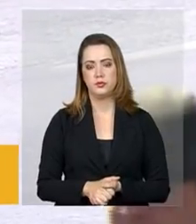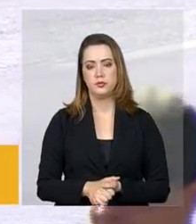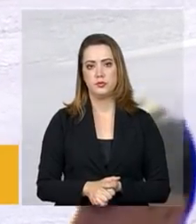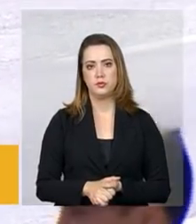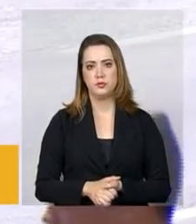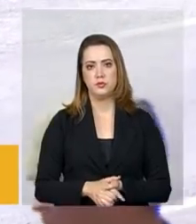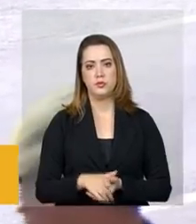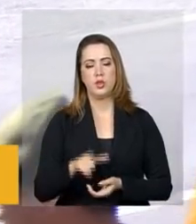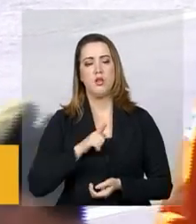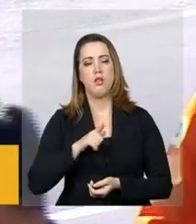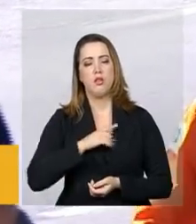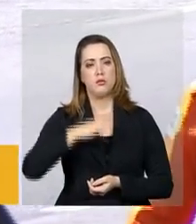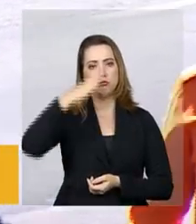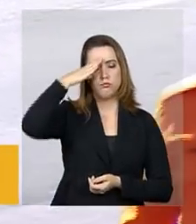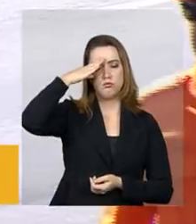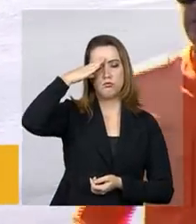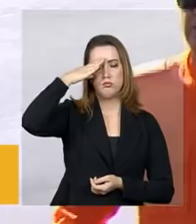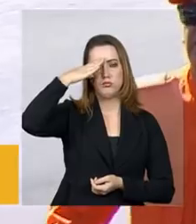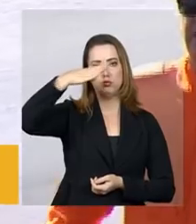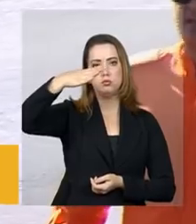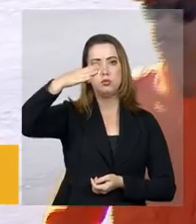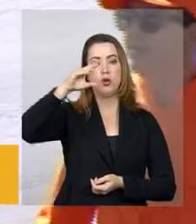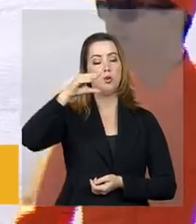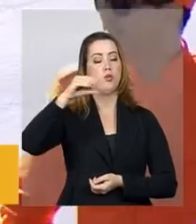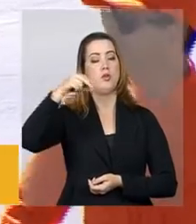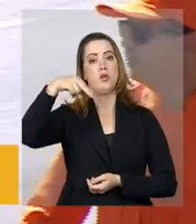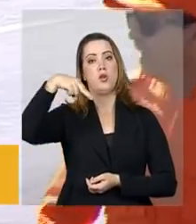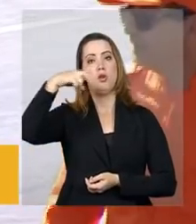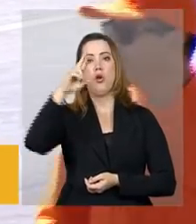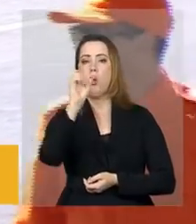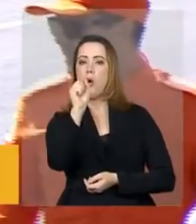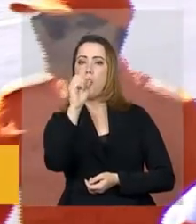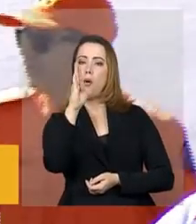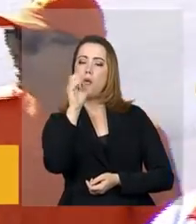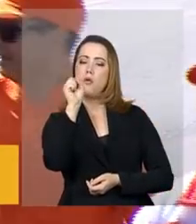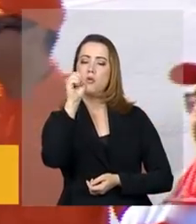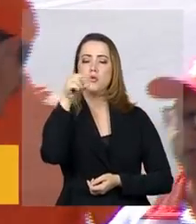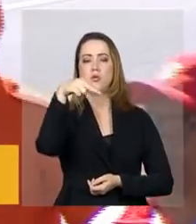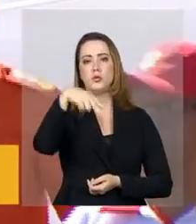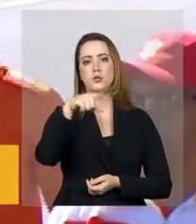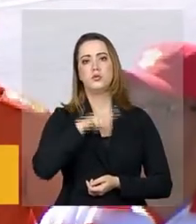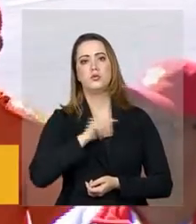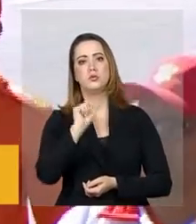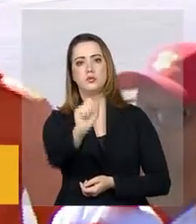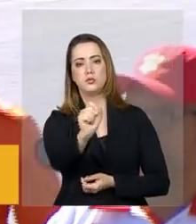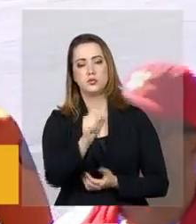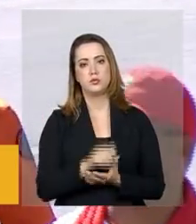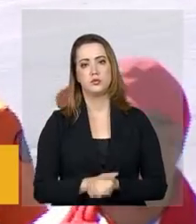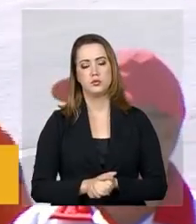Tem como comandante o Tenente Coronel Robson de Oliveira Lagares.